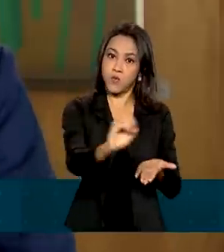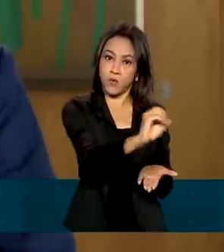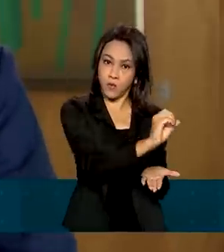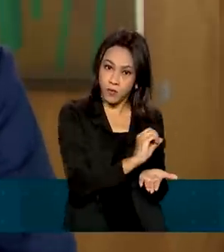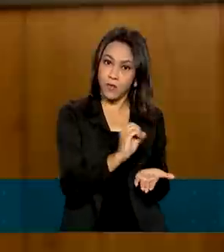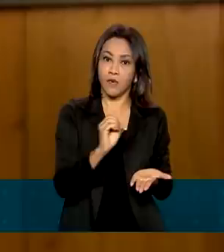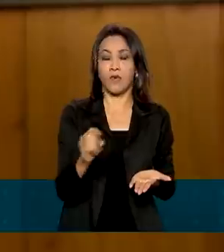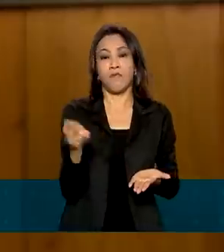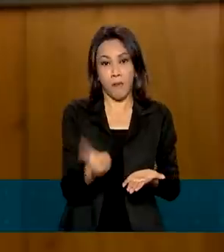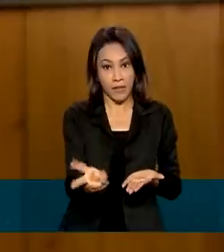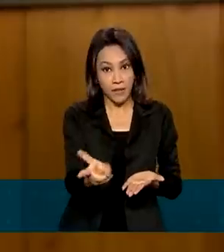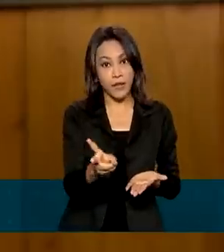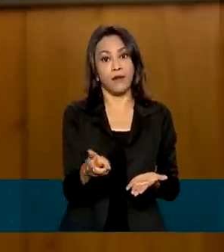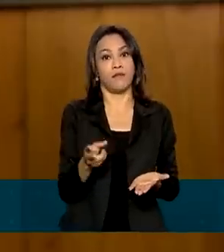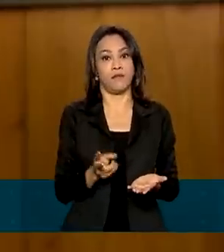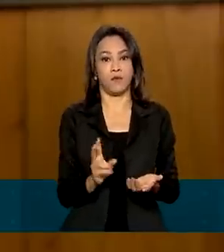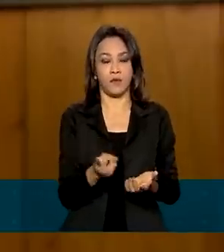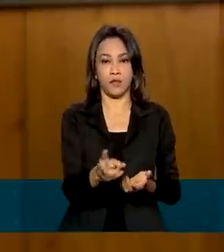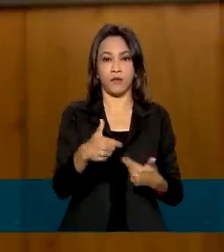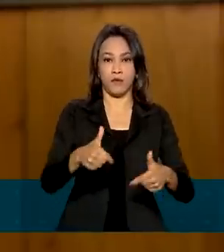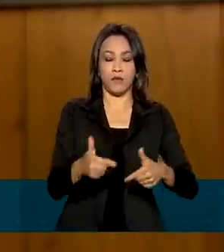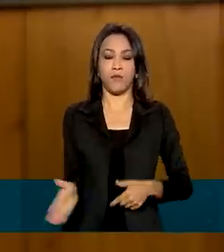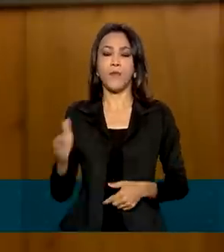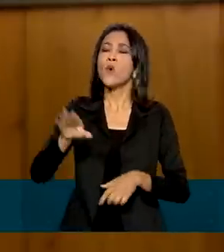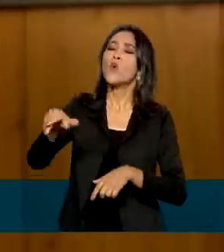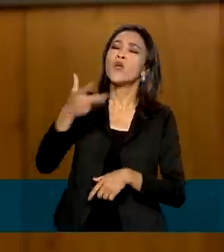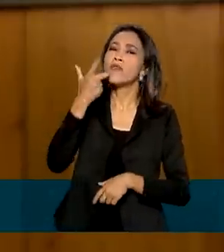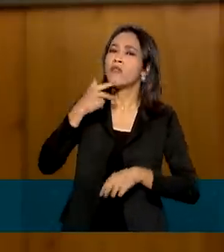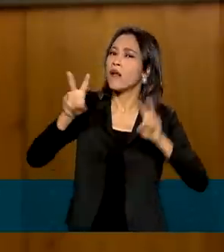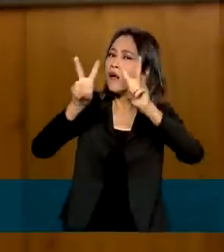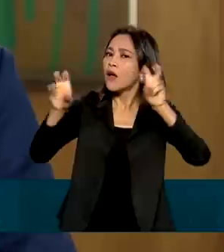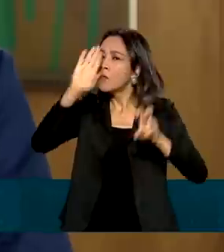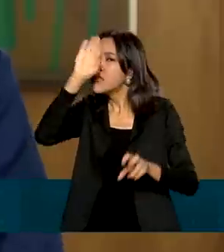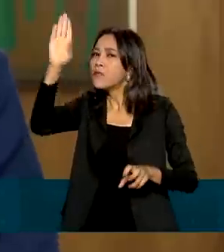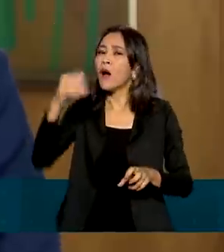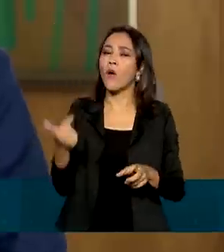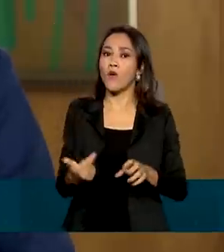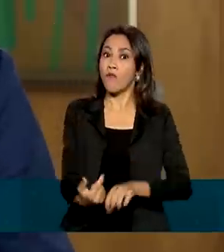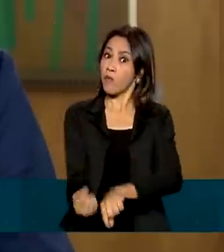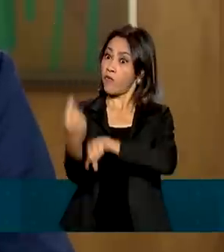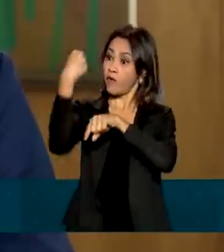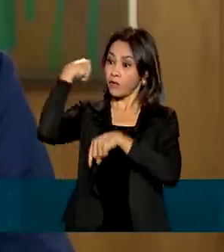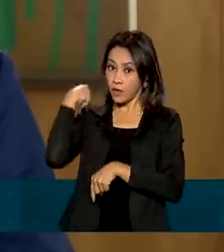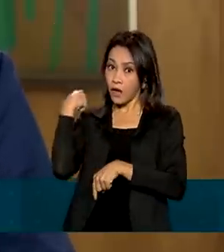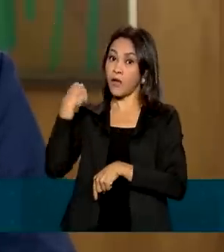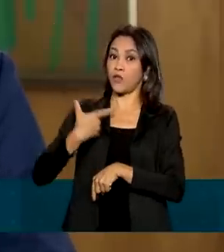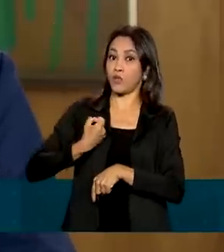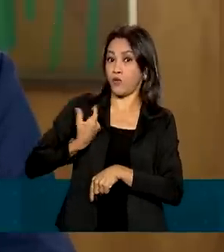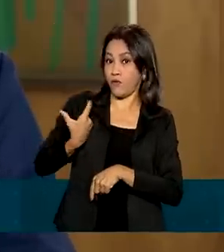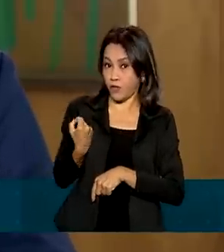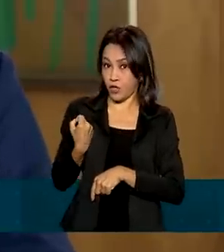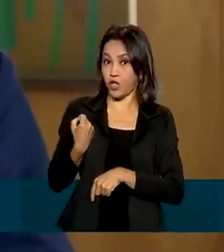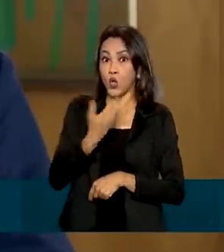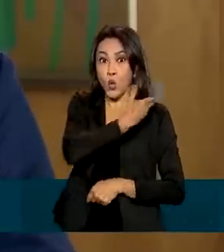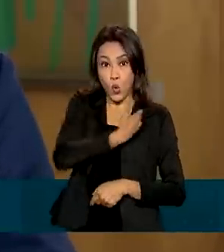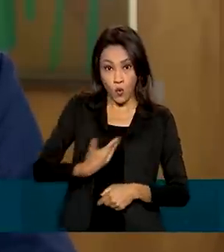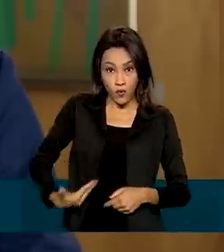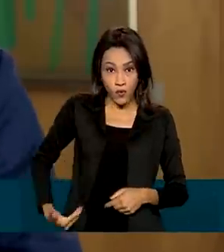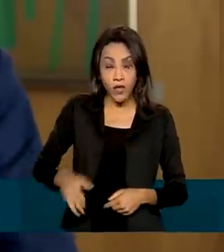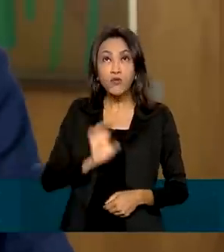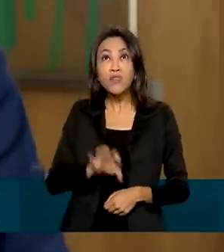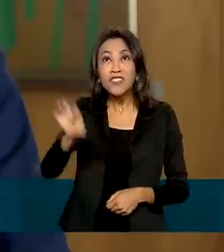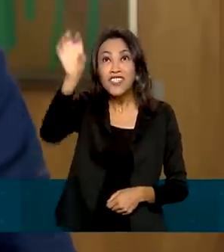esse pessoal empregado. O que é que o senhor destacaria mais entre os programas do governo federal? Primeiro, vamos voltar a 2020, quando os governadores, quase todos,